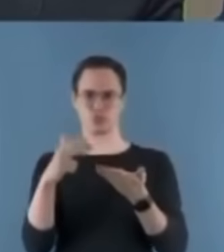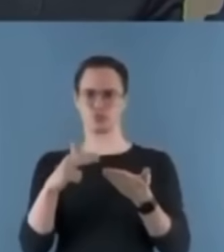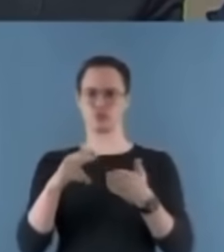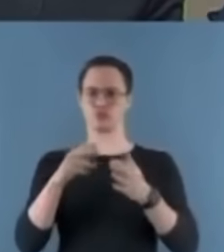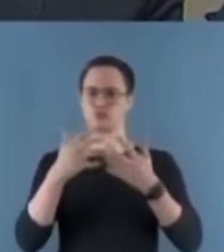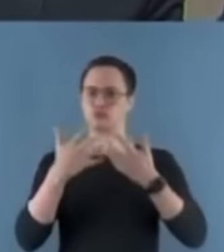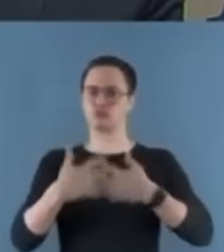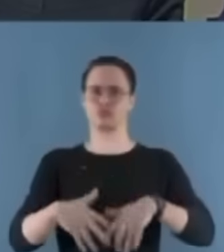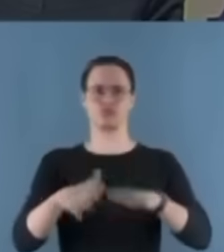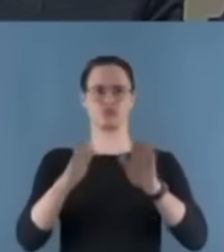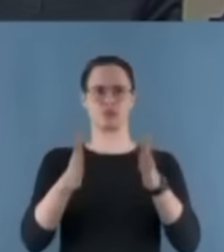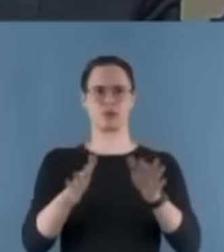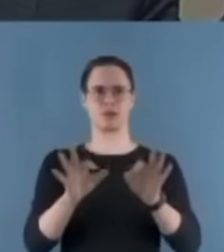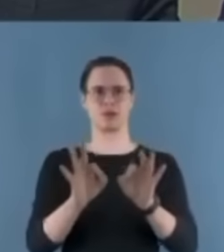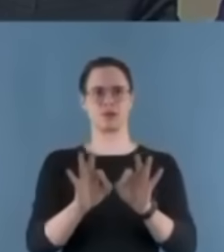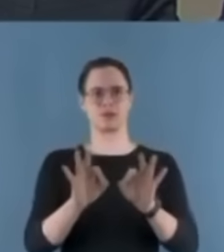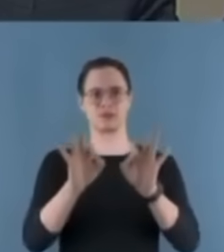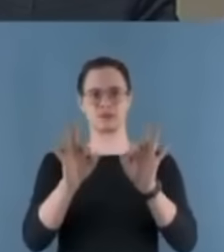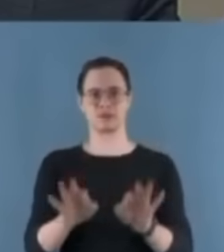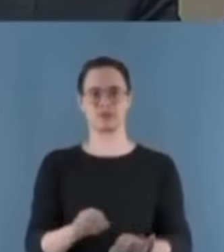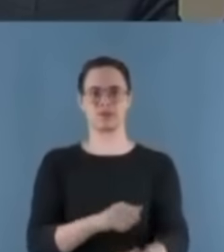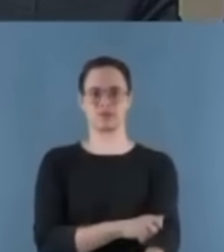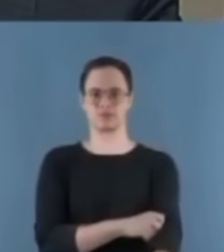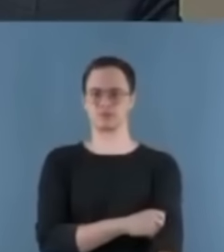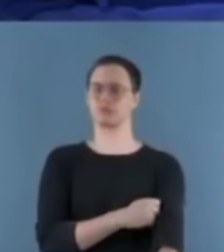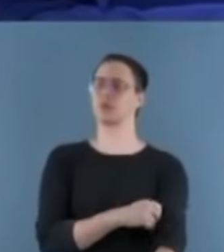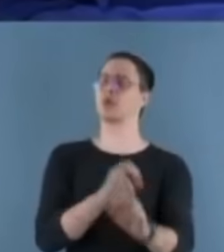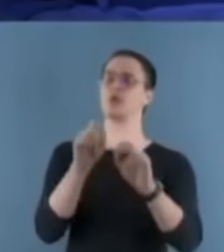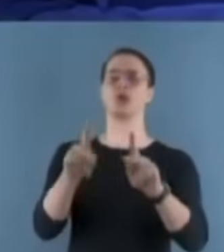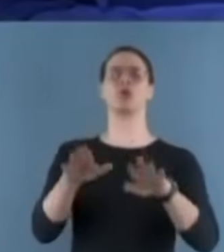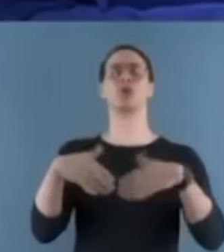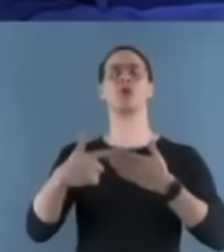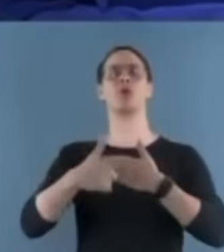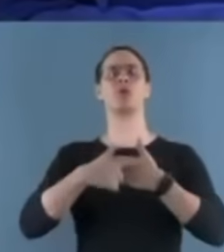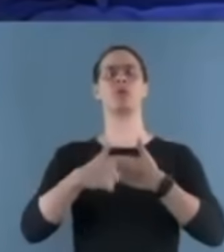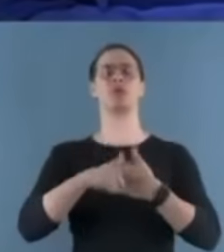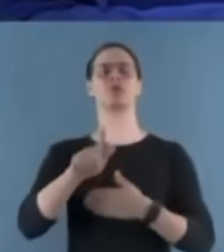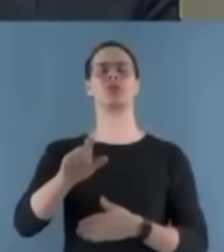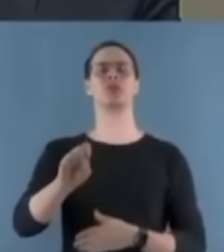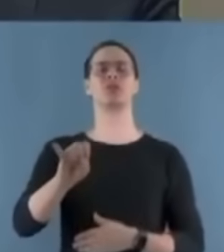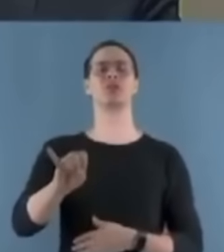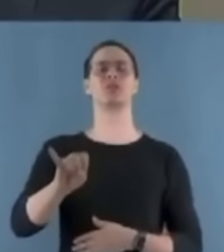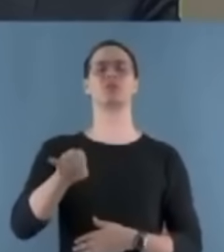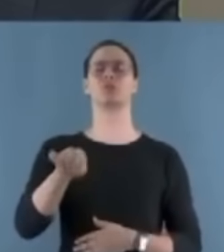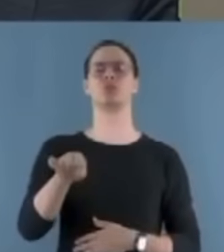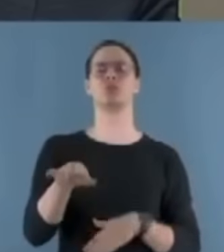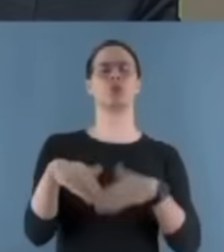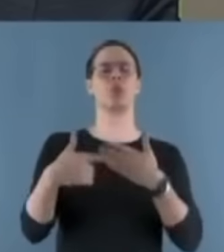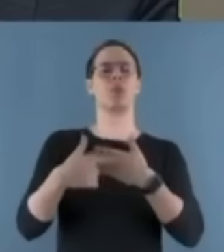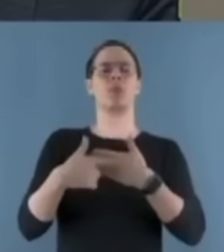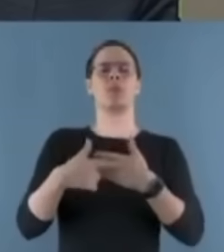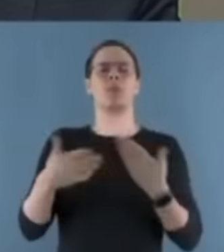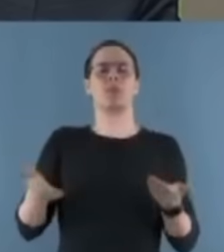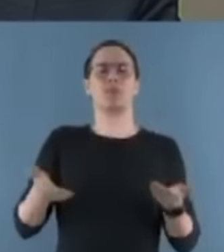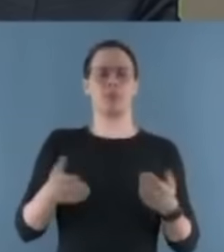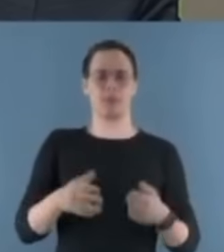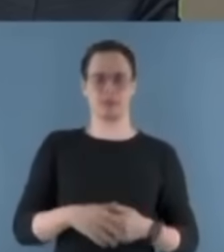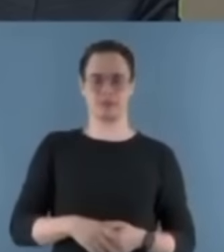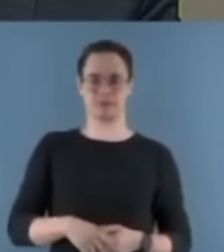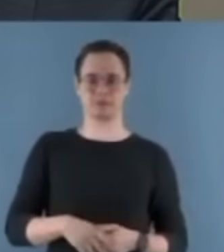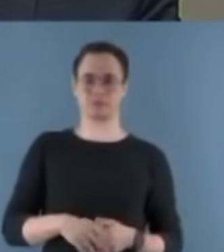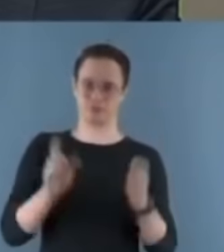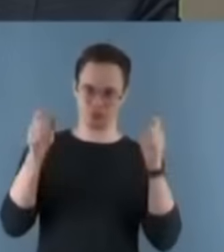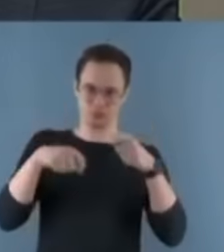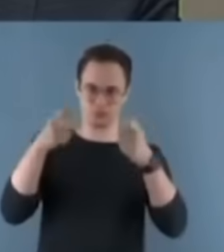em normalidade e não... Perfeito. E qual era o papel do GSI no plano escudo? Qual era o papel dele? Por gentileza, se o senhor puder